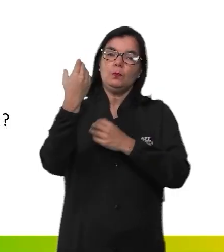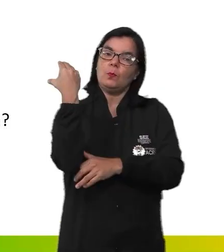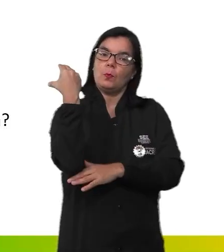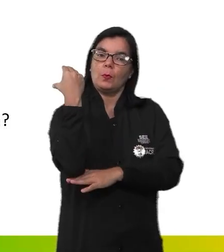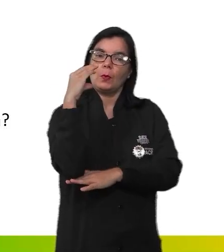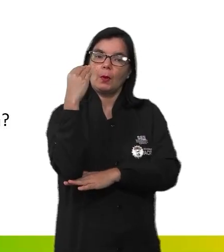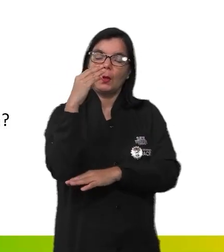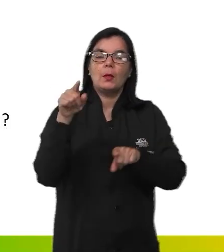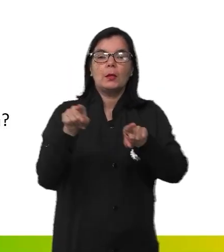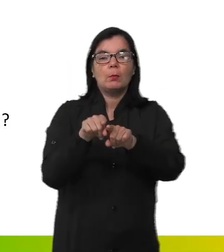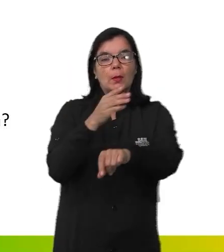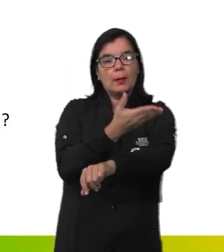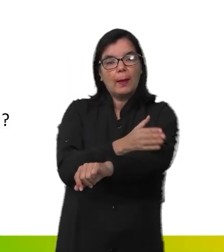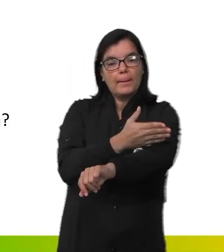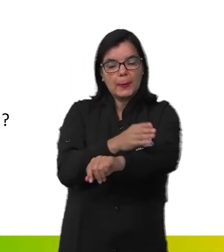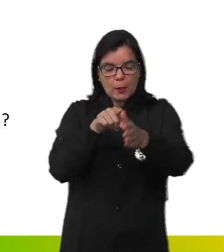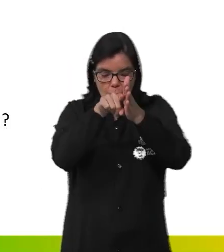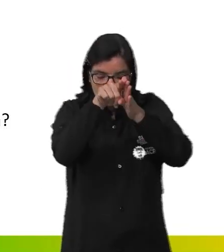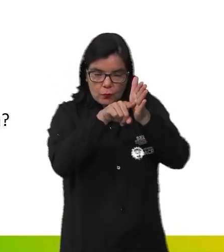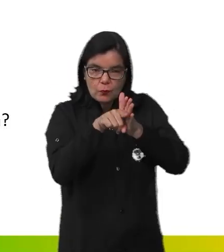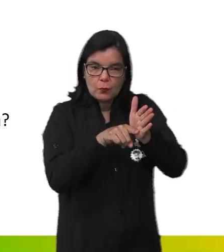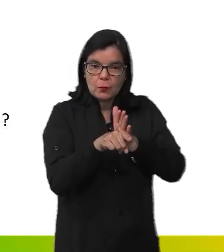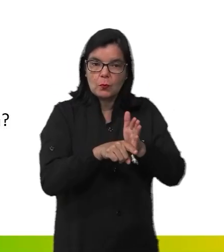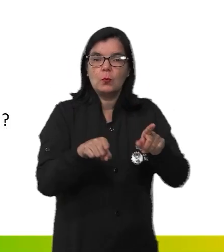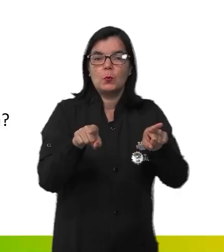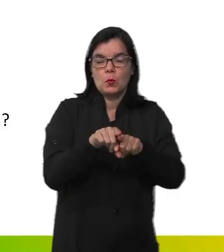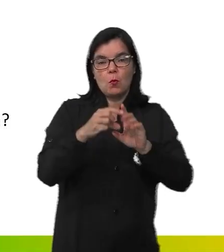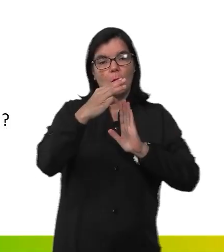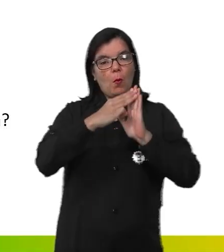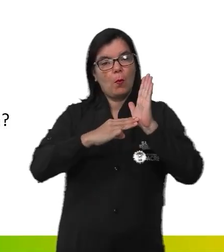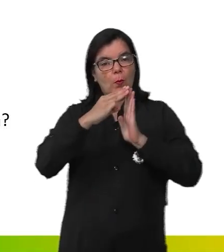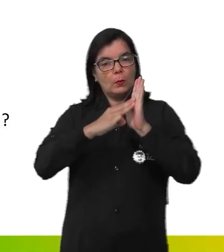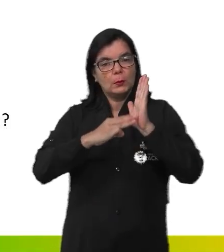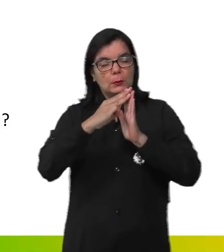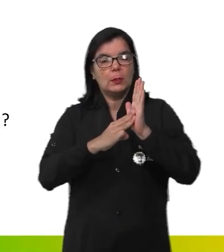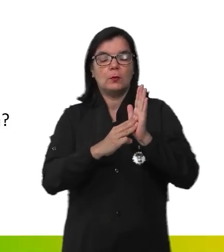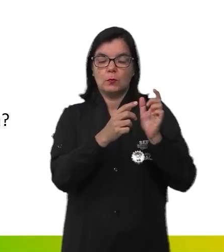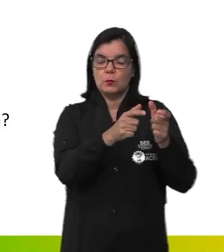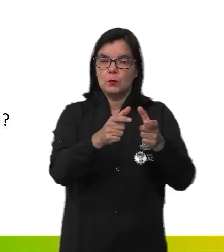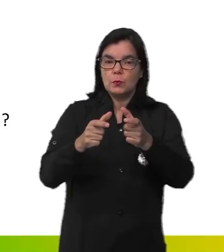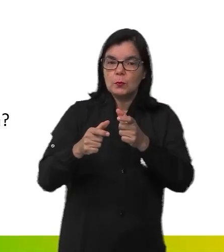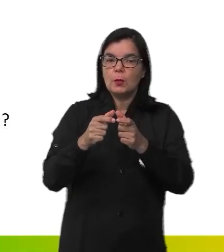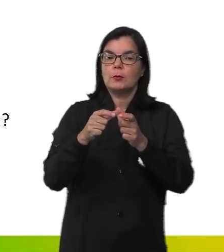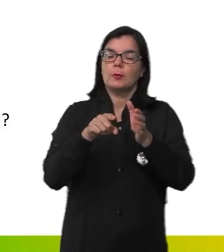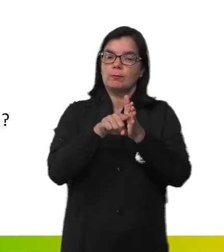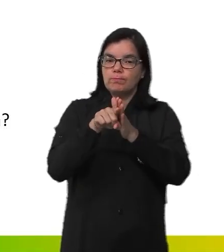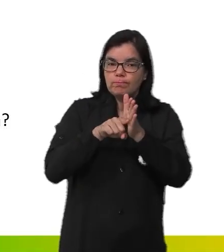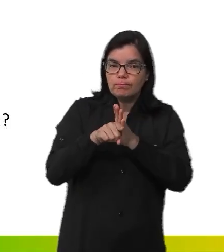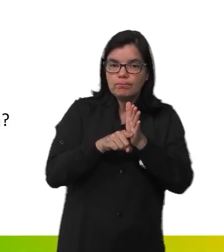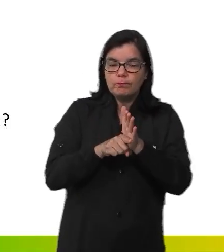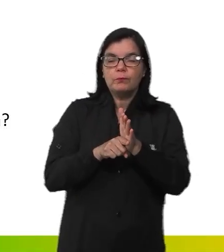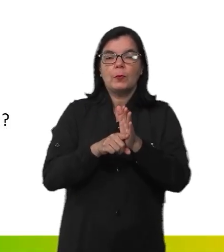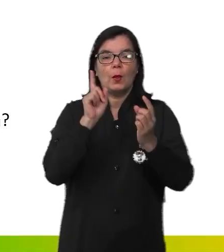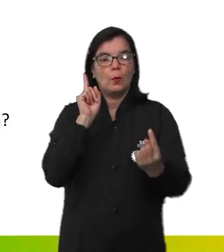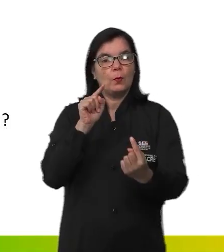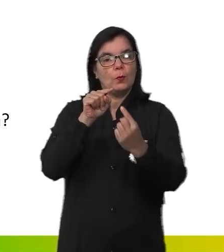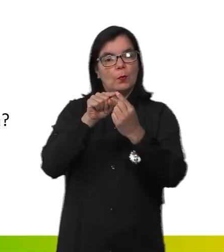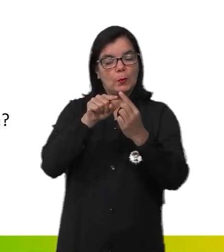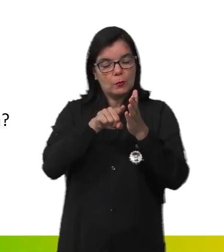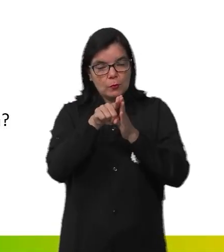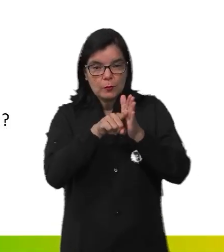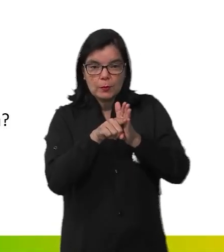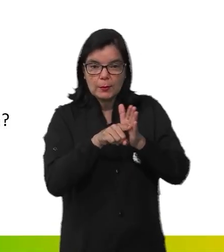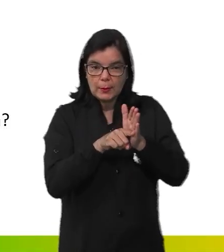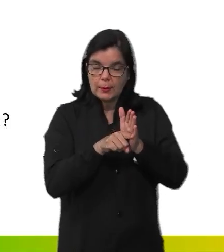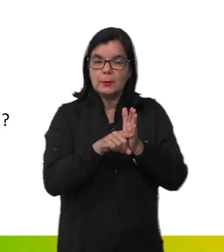ciência e a prática científica, como a sua metodologia, a demarcação científica, a objetividade científica,